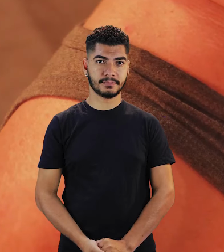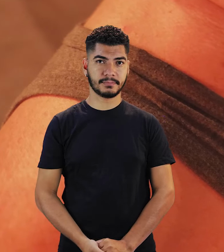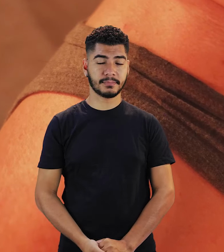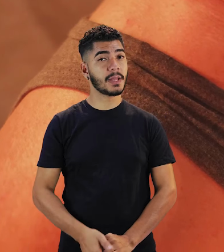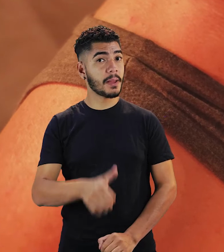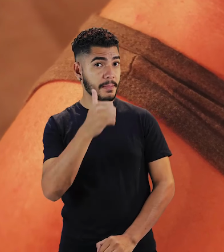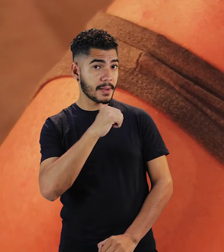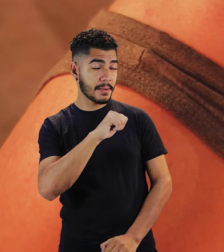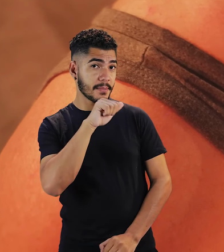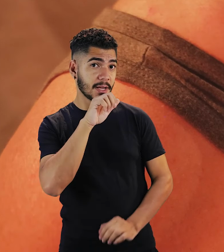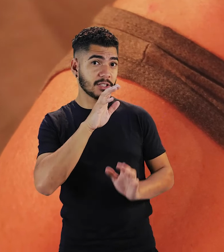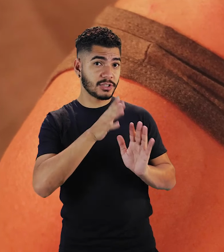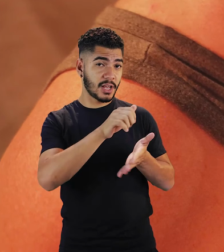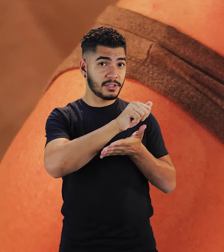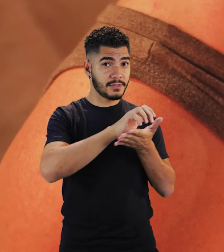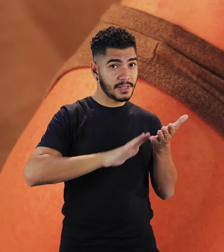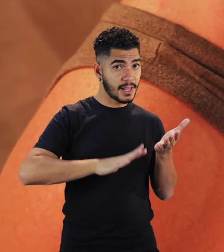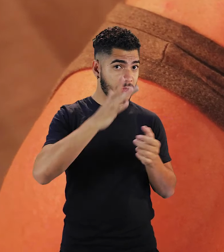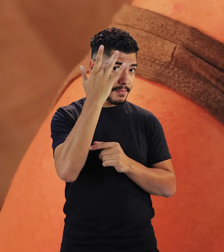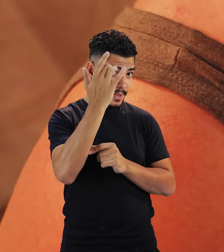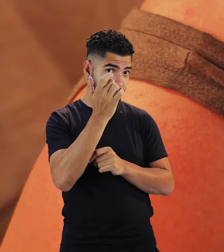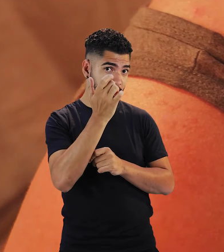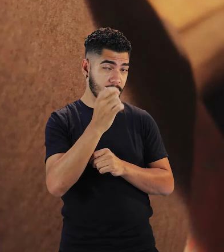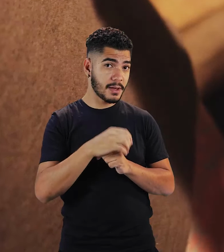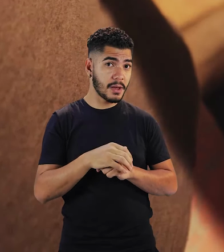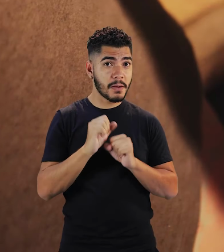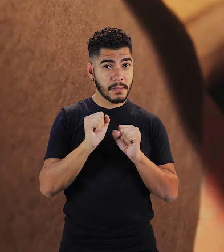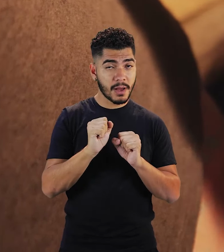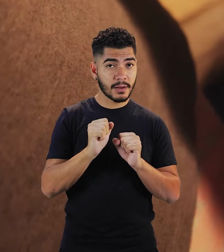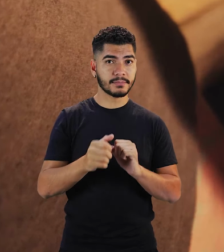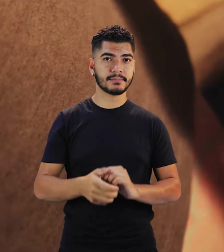Oh, mãe, já fiz a tarefa para amanhã.